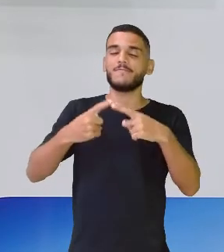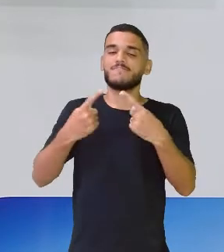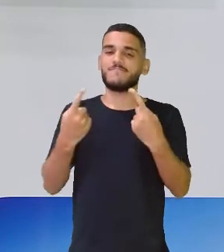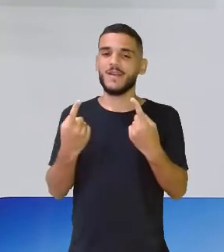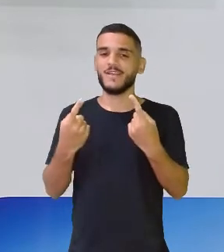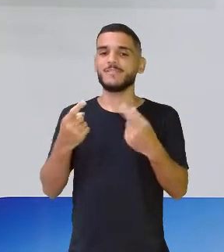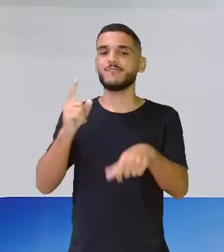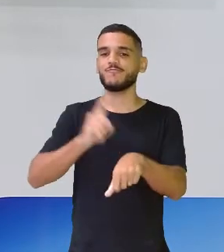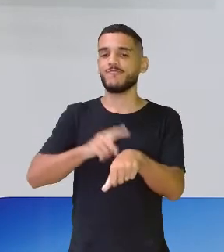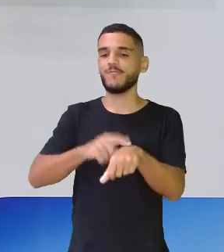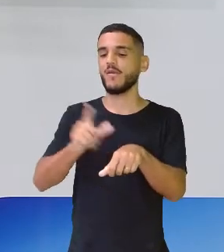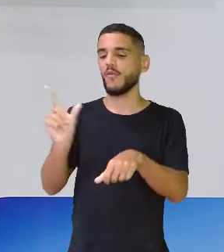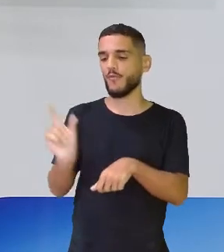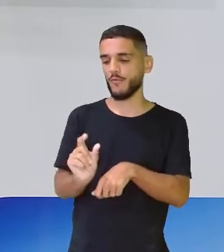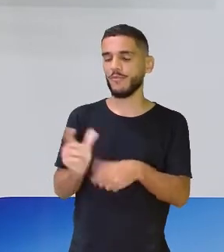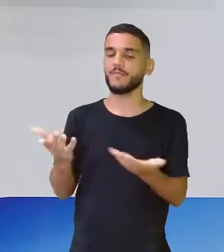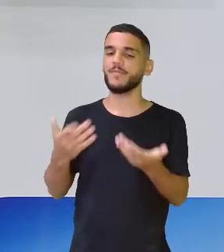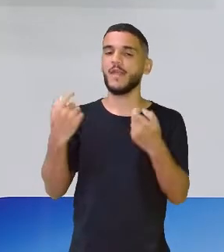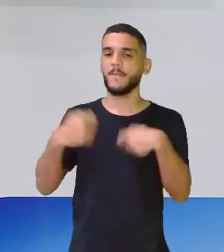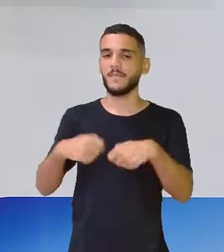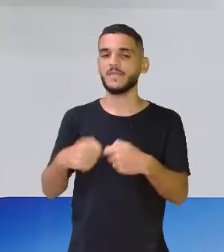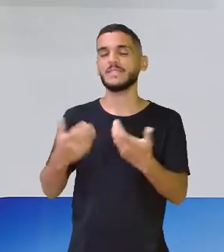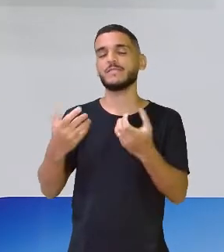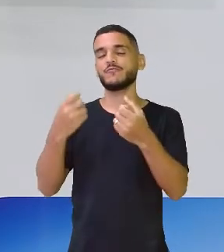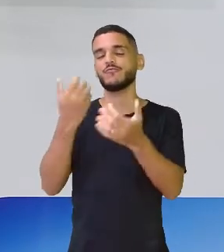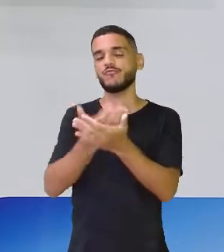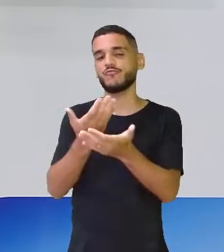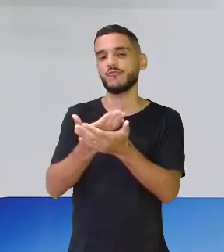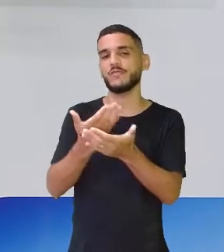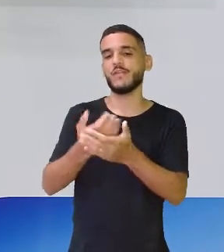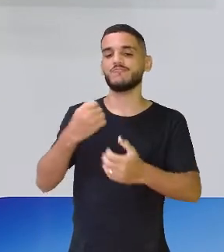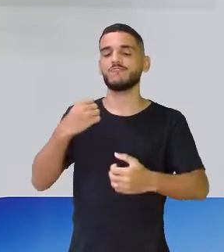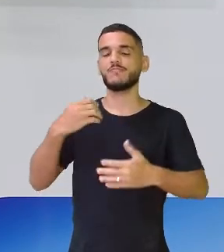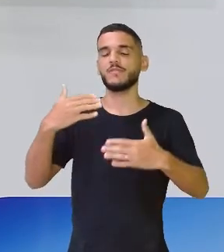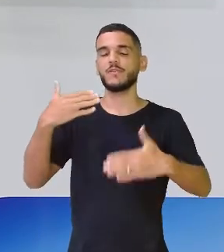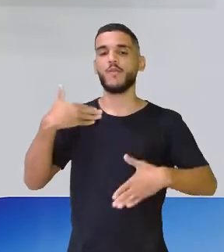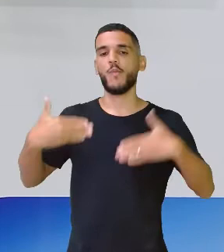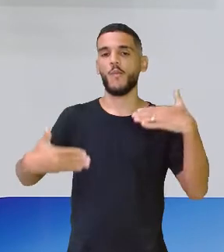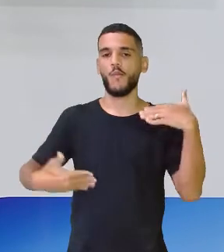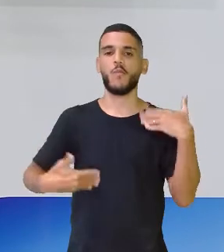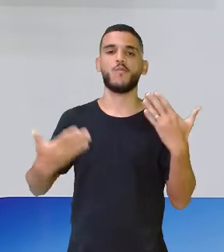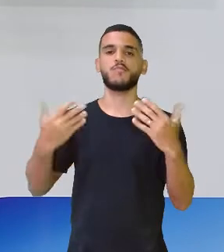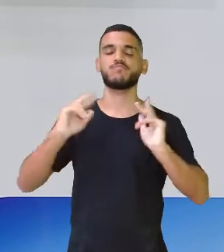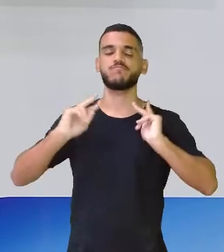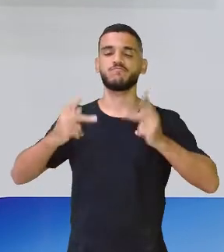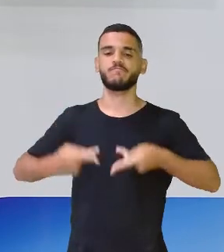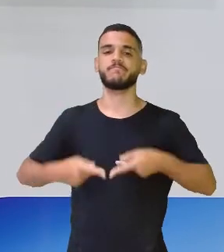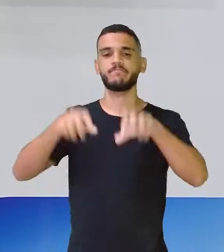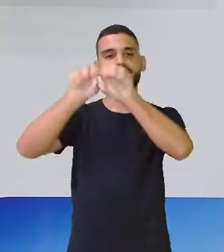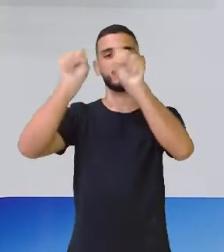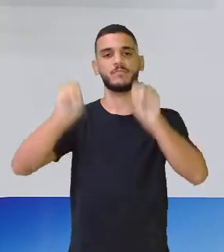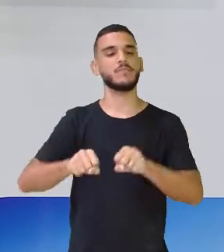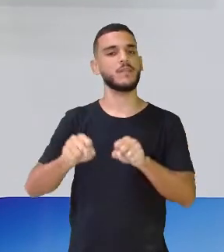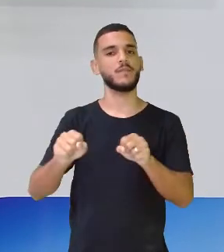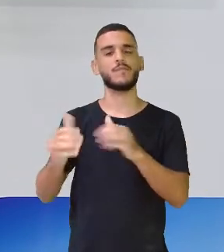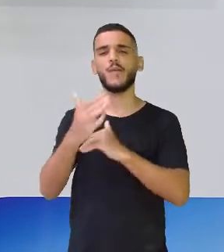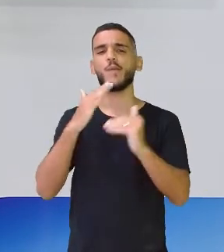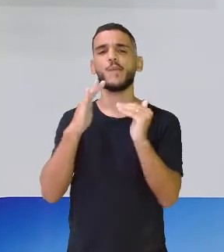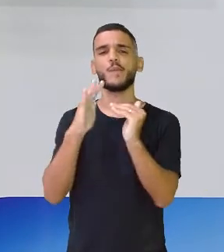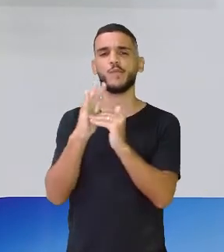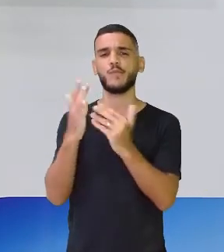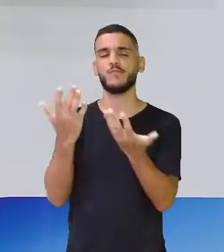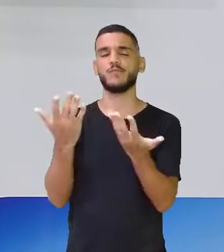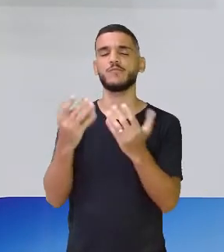continuar na aula seguinte e vamos falar de alguns sistemas do nosso corpo, do corpo humano. Todos os seres humanos,